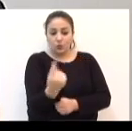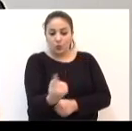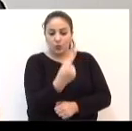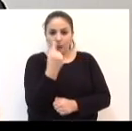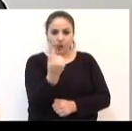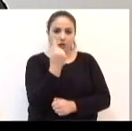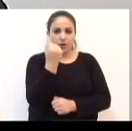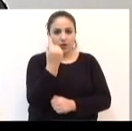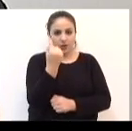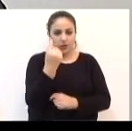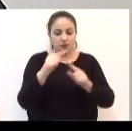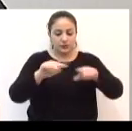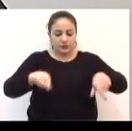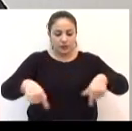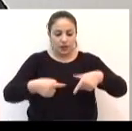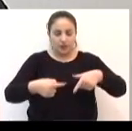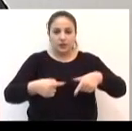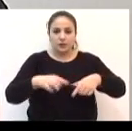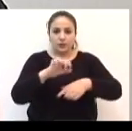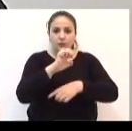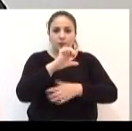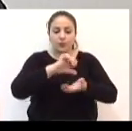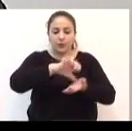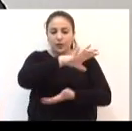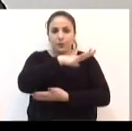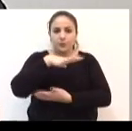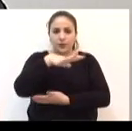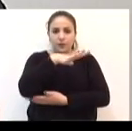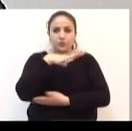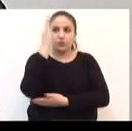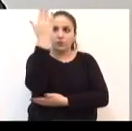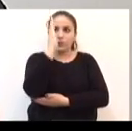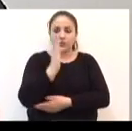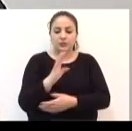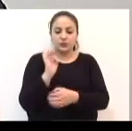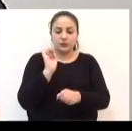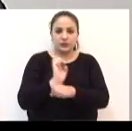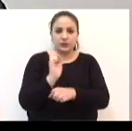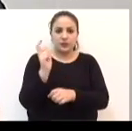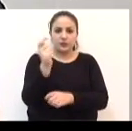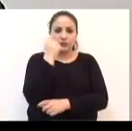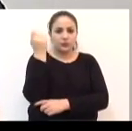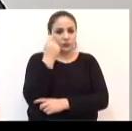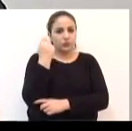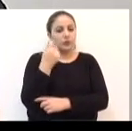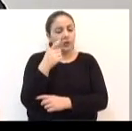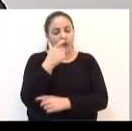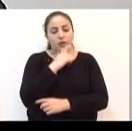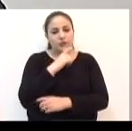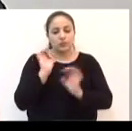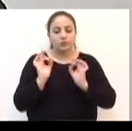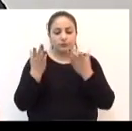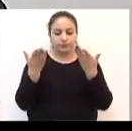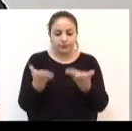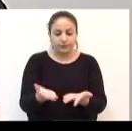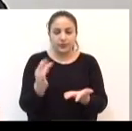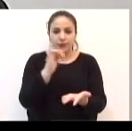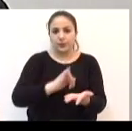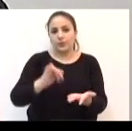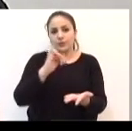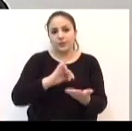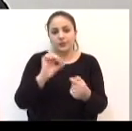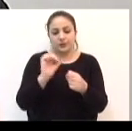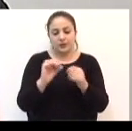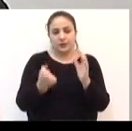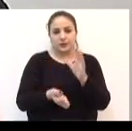ambiente no Brasil. E o Estado do Rio Grande do Sul está comportando esse projeto muito importante que forma